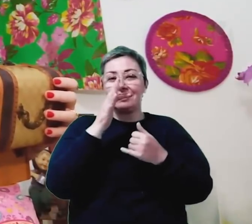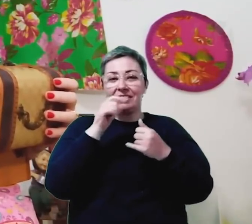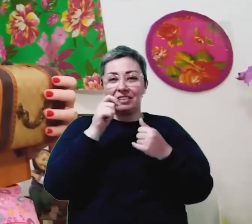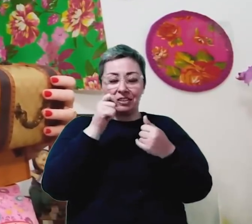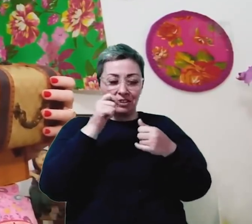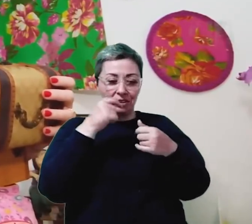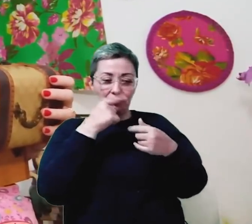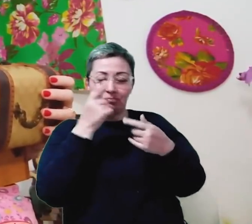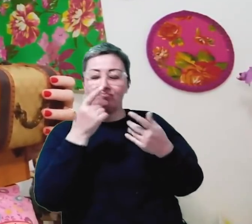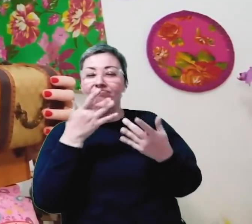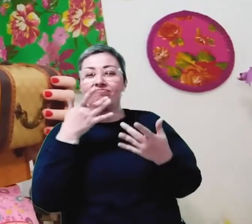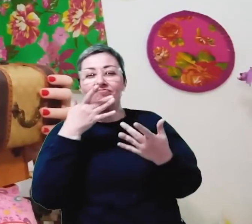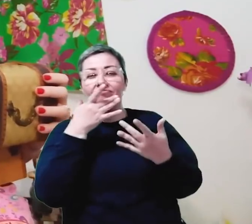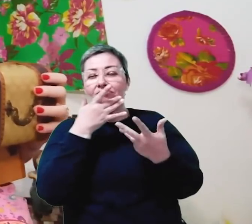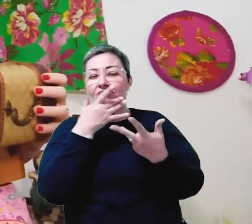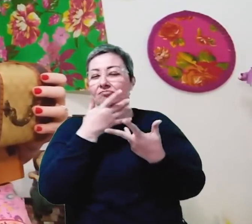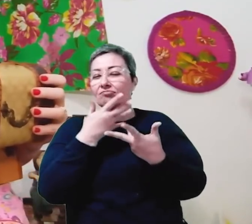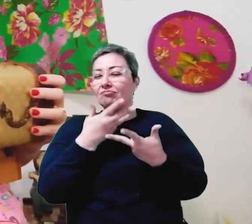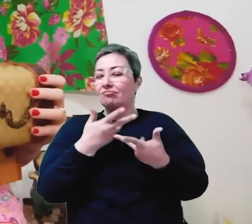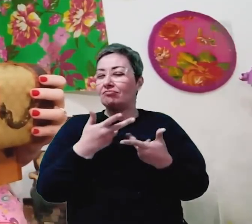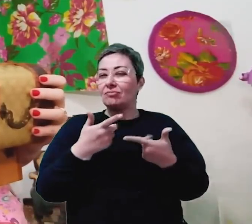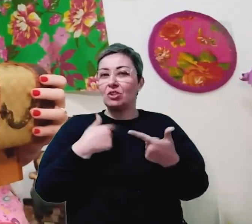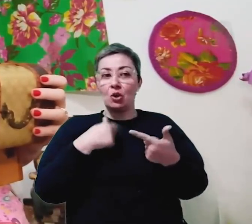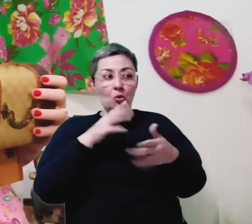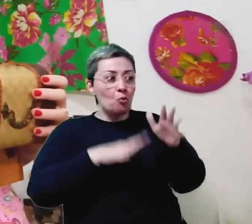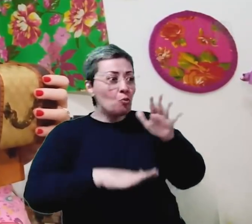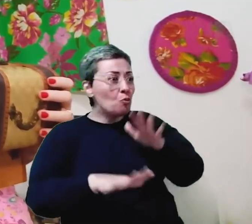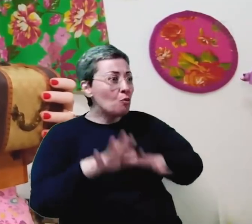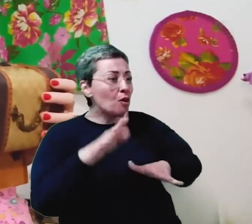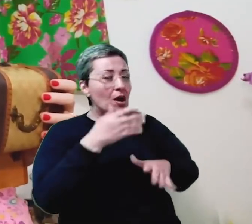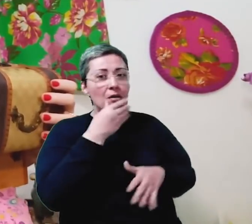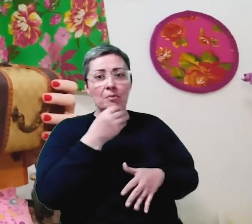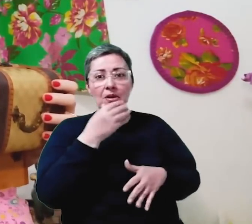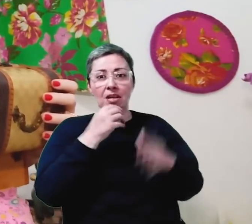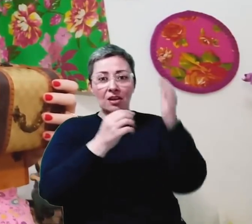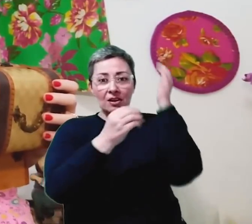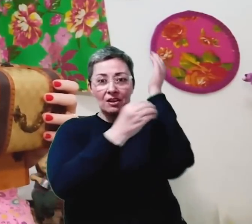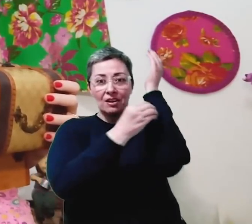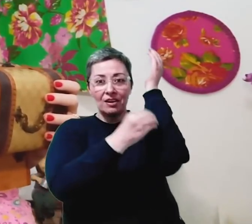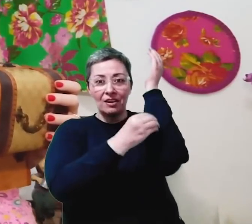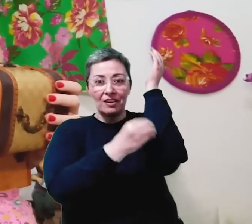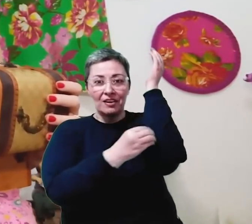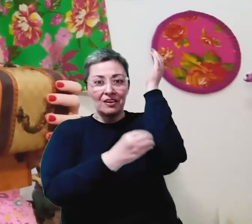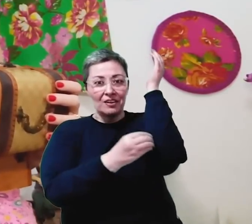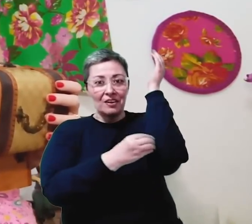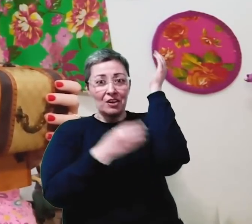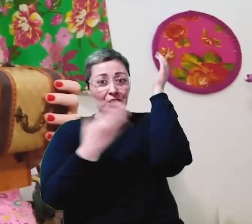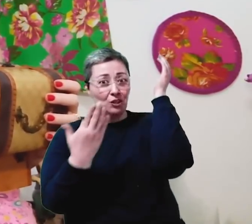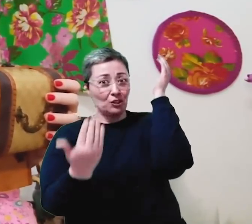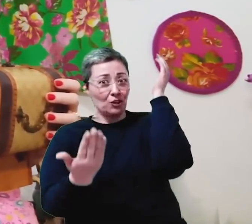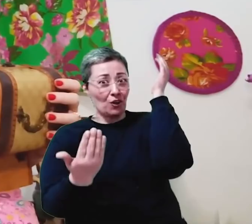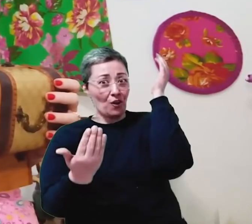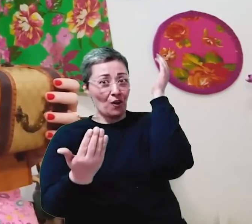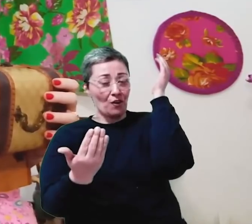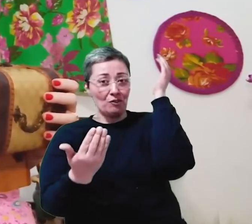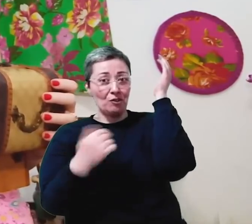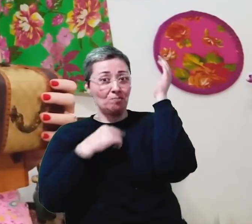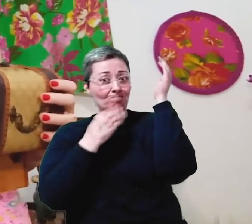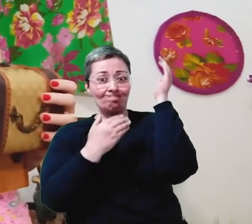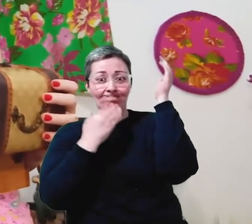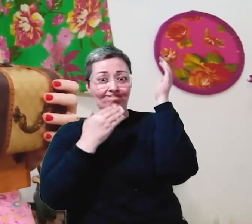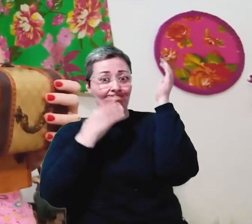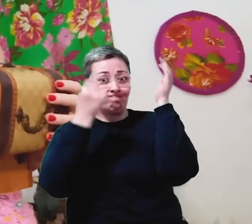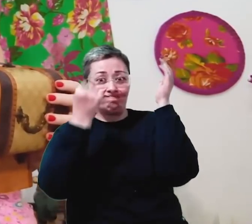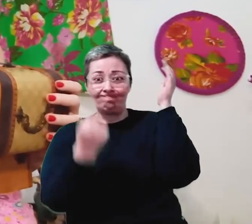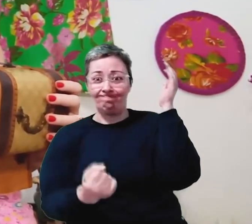de gosto. Menino, cuidado, jabuticabeiras novinhas em folha não